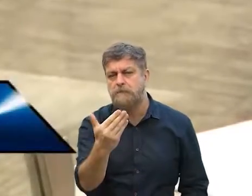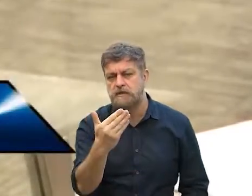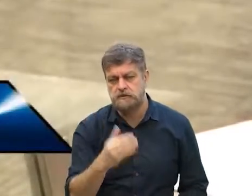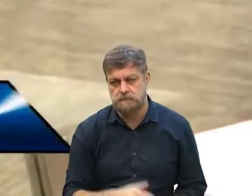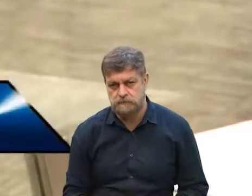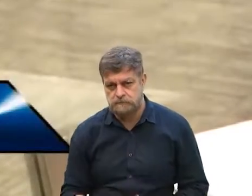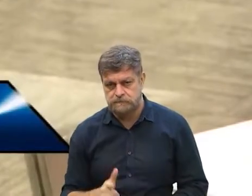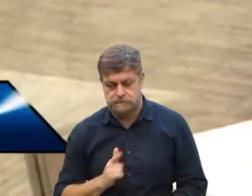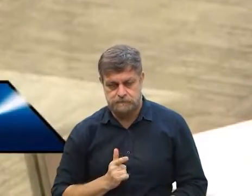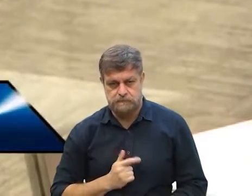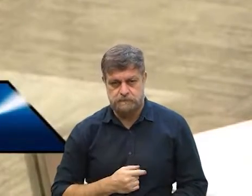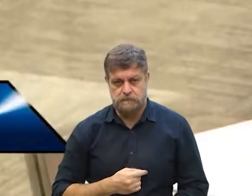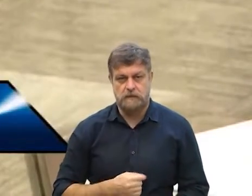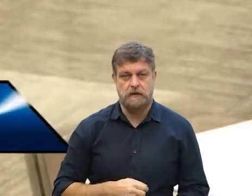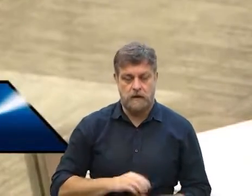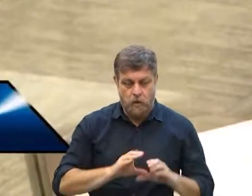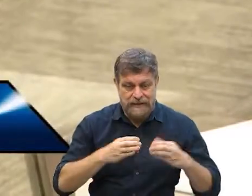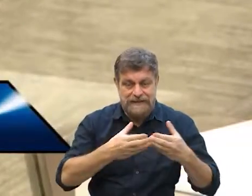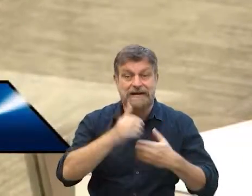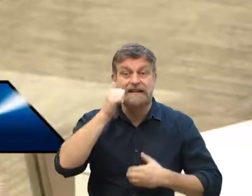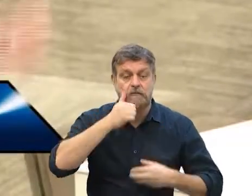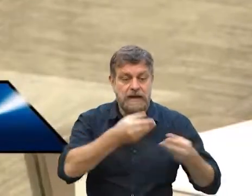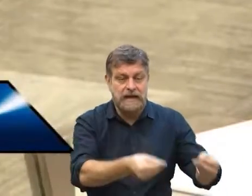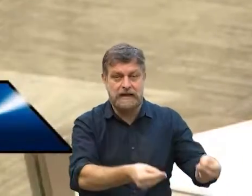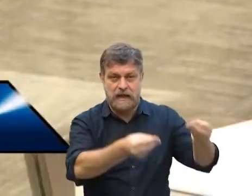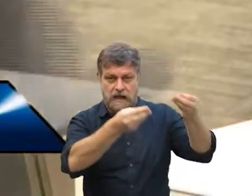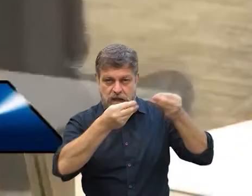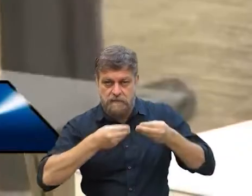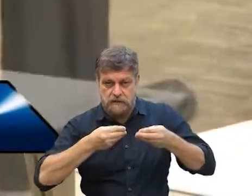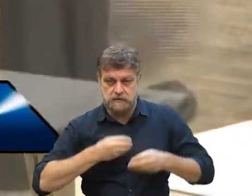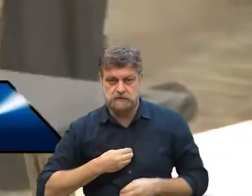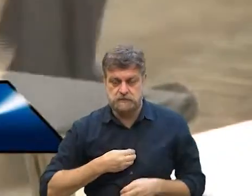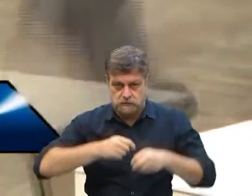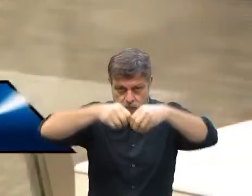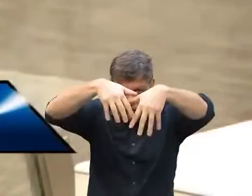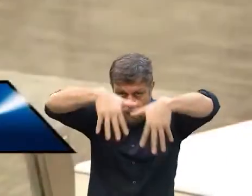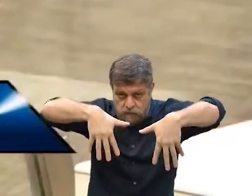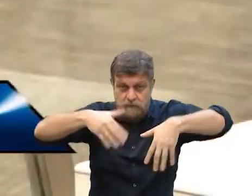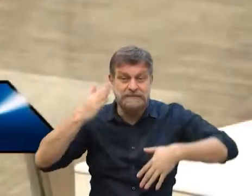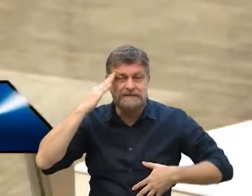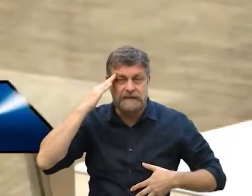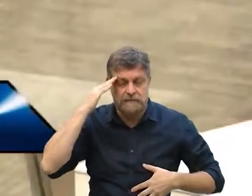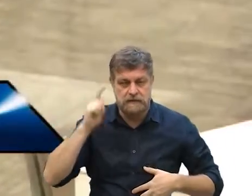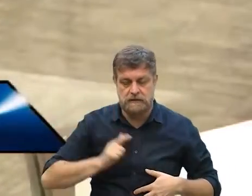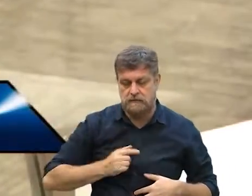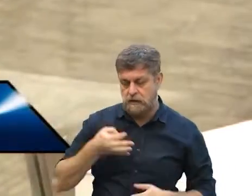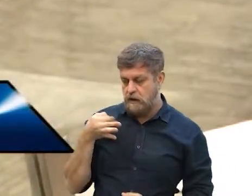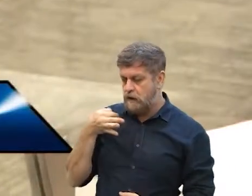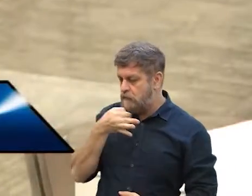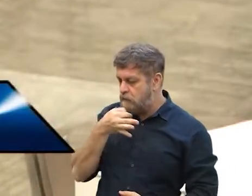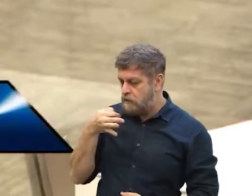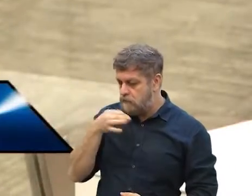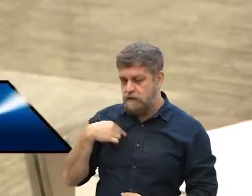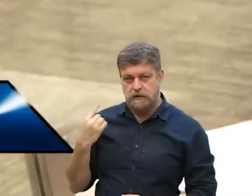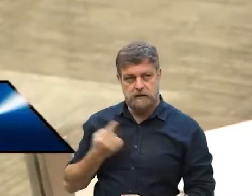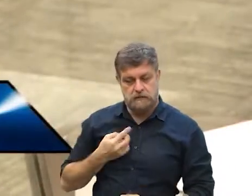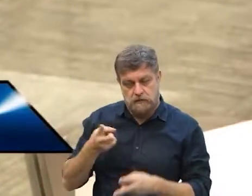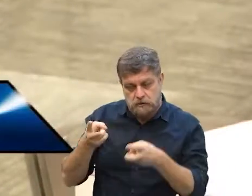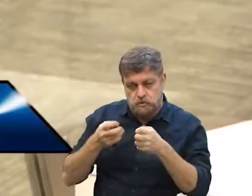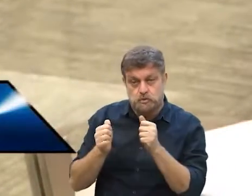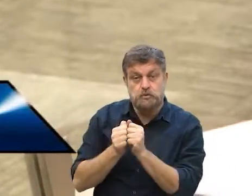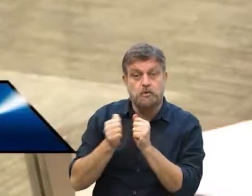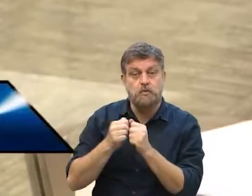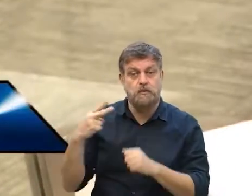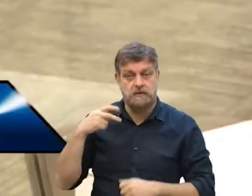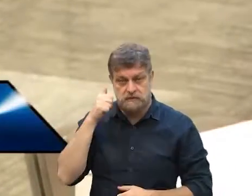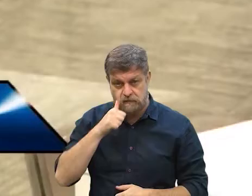solicitando à Coordenadoria da Mulher que nos encaminhe os novos fluxos, porque houve aí numa fala, inclusive eu e